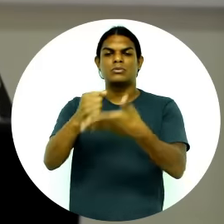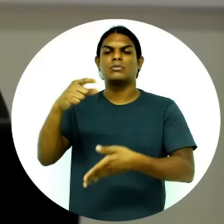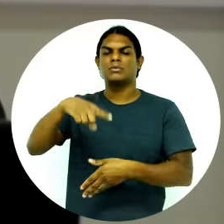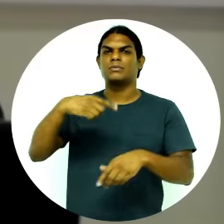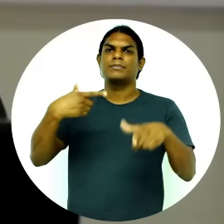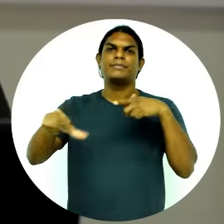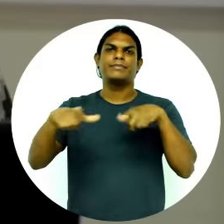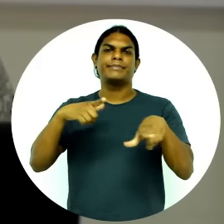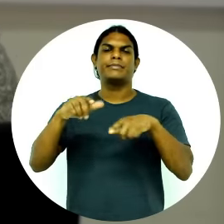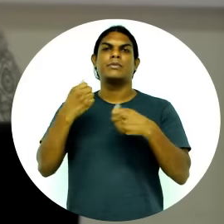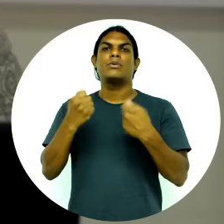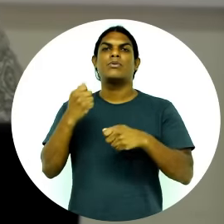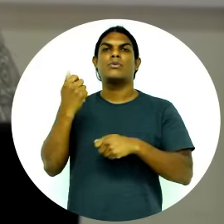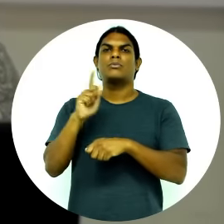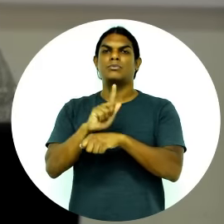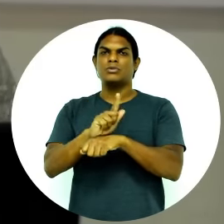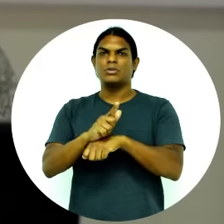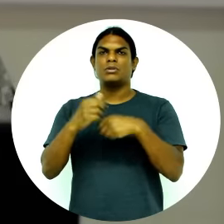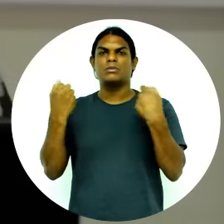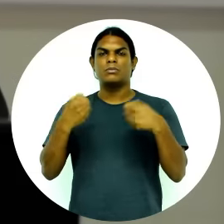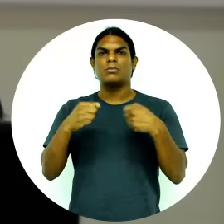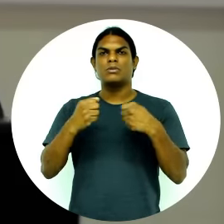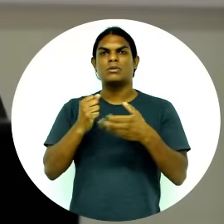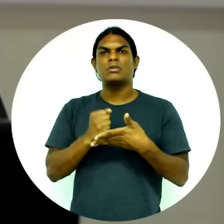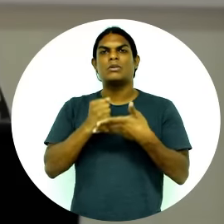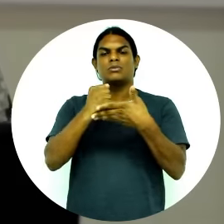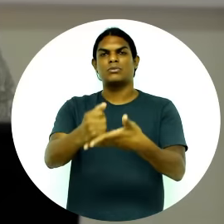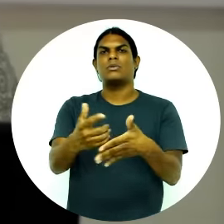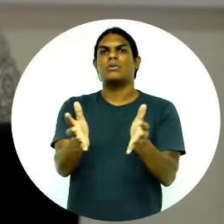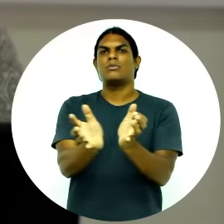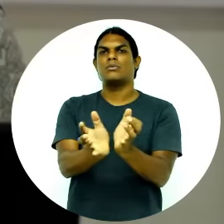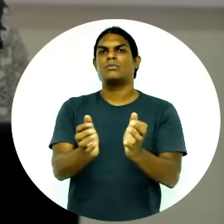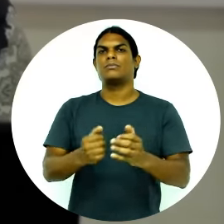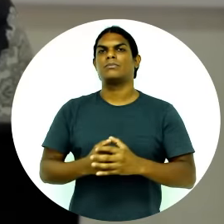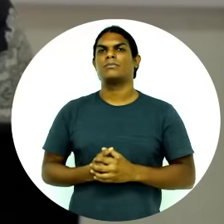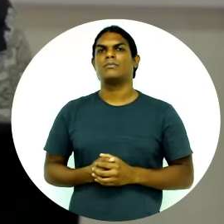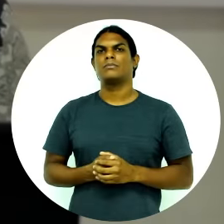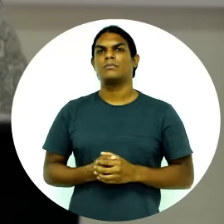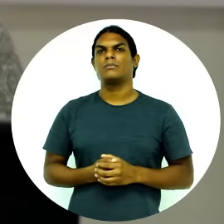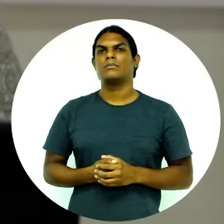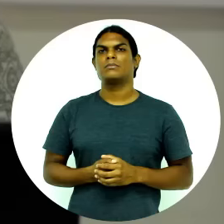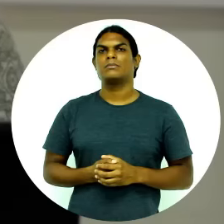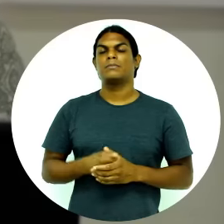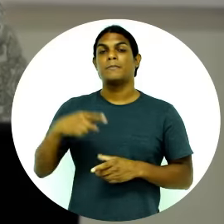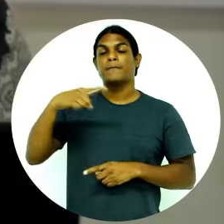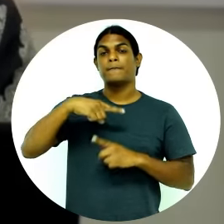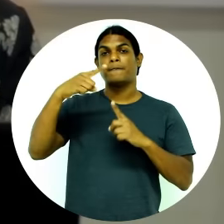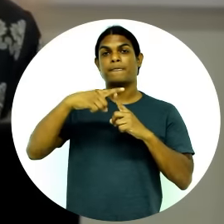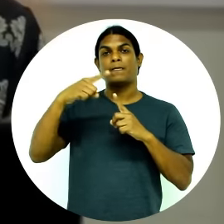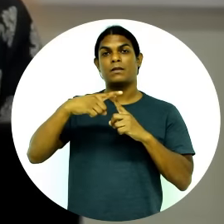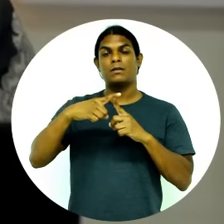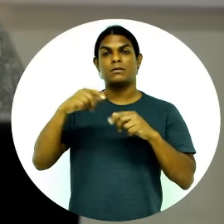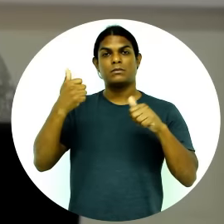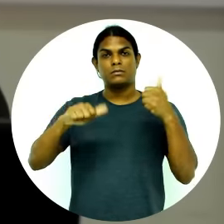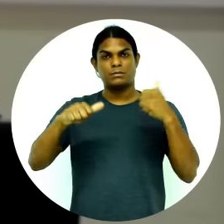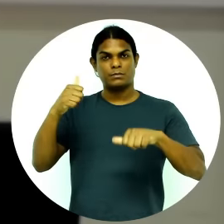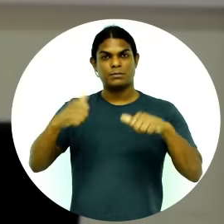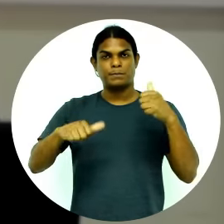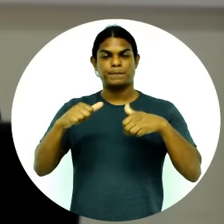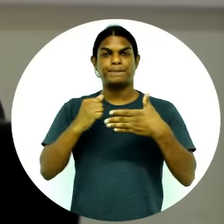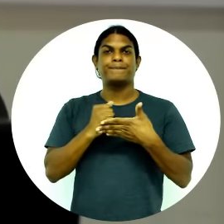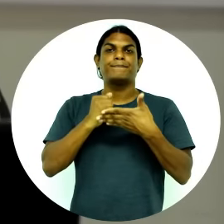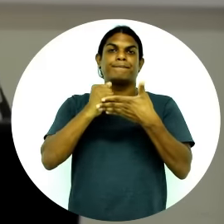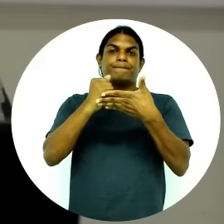Avaliação para cima, também chamada avaliação às avessas. O que é isso? Permite que o colaborador avalie o